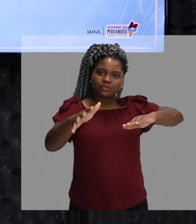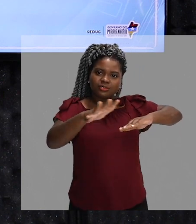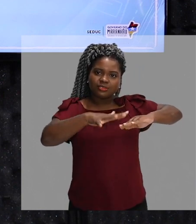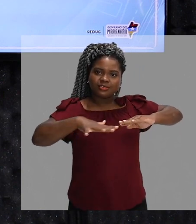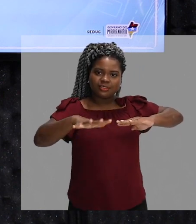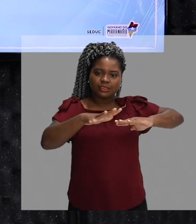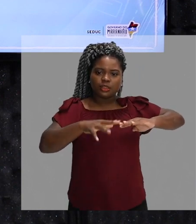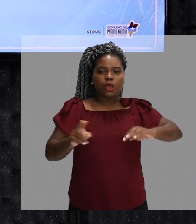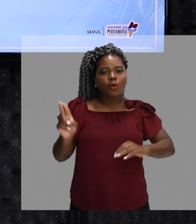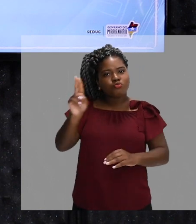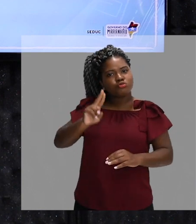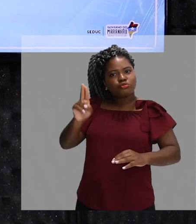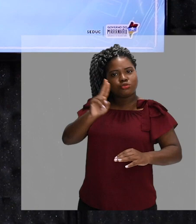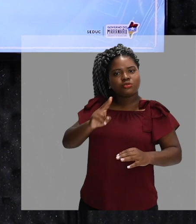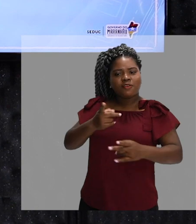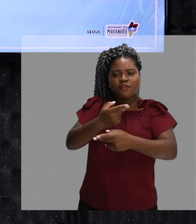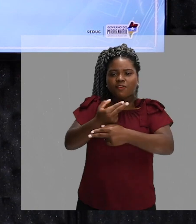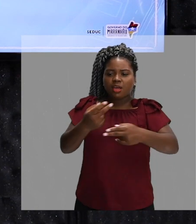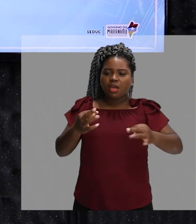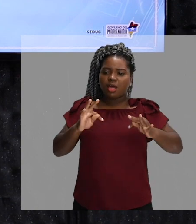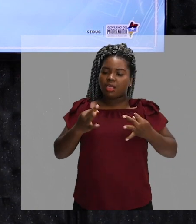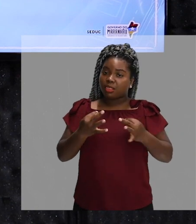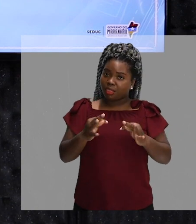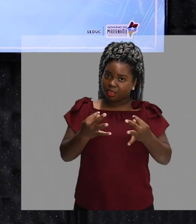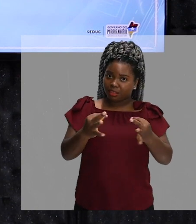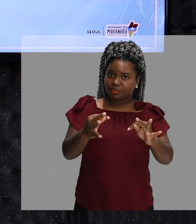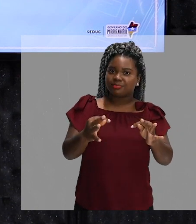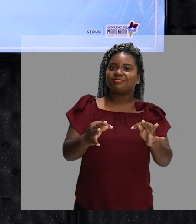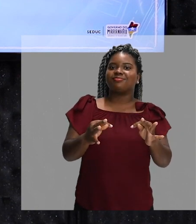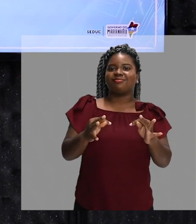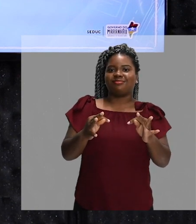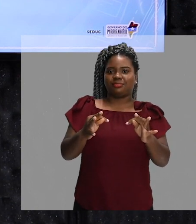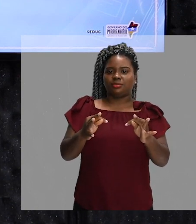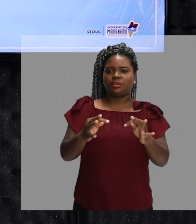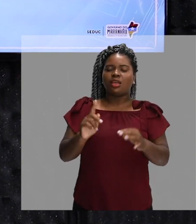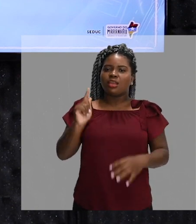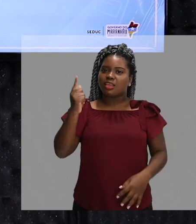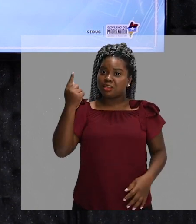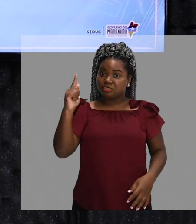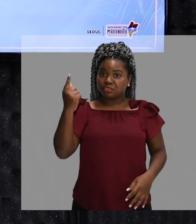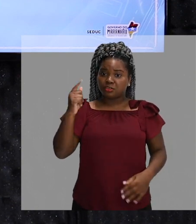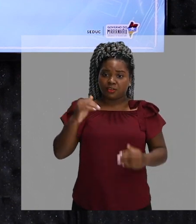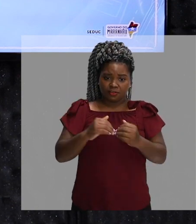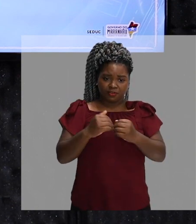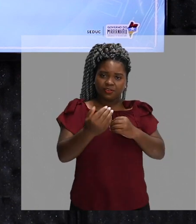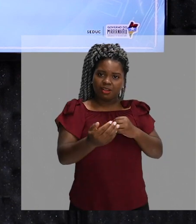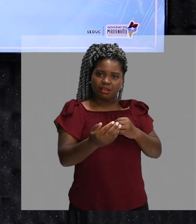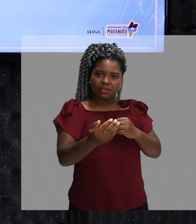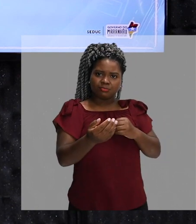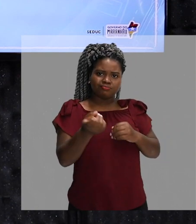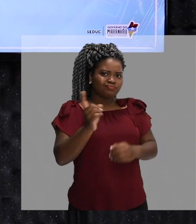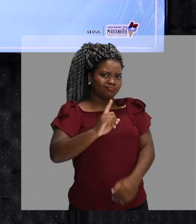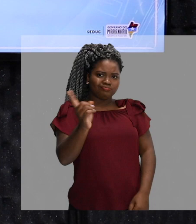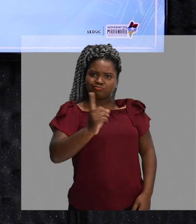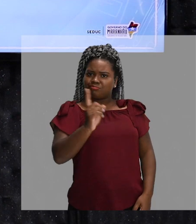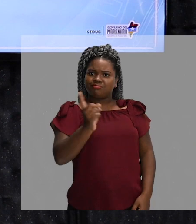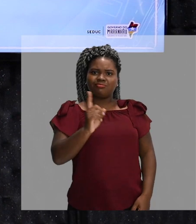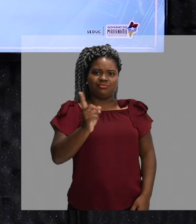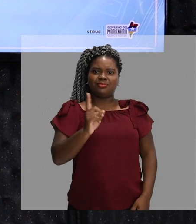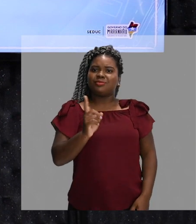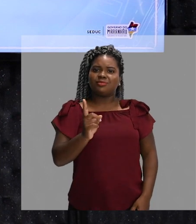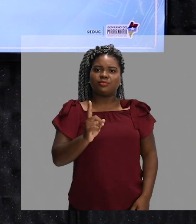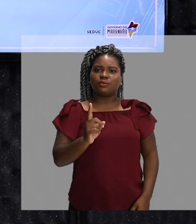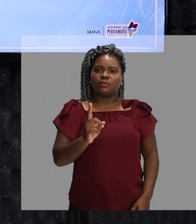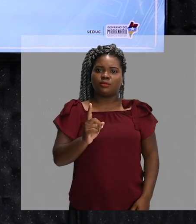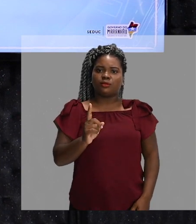de muitas tecnologias, e a geografia ela não ficou de fora desse processo. Então, as tecnologias